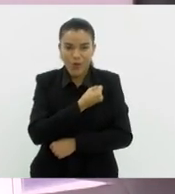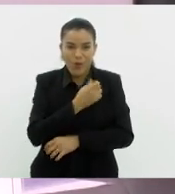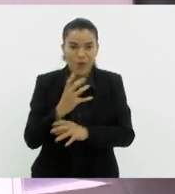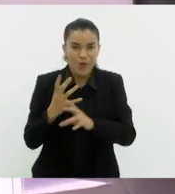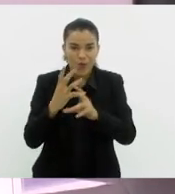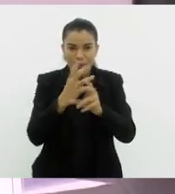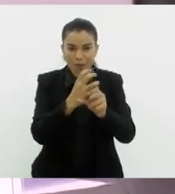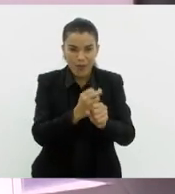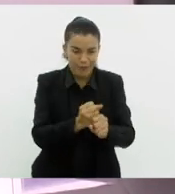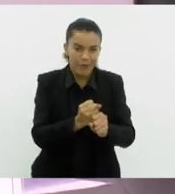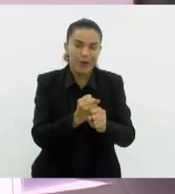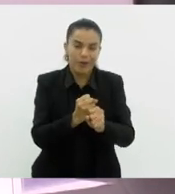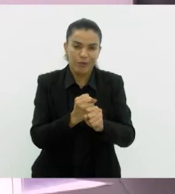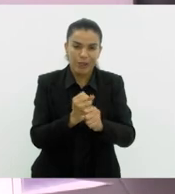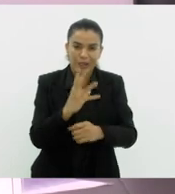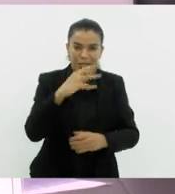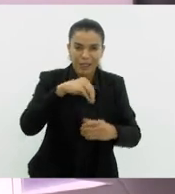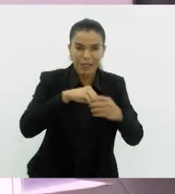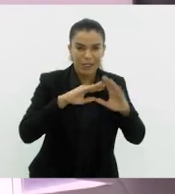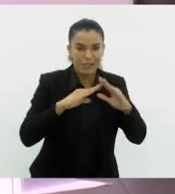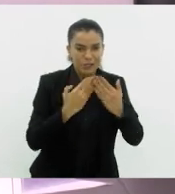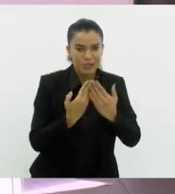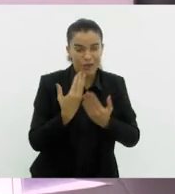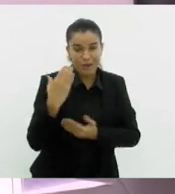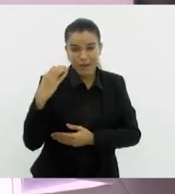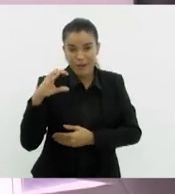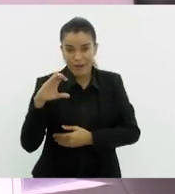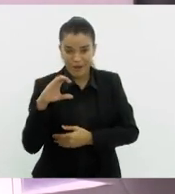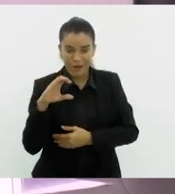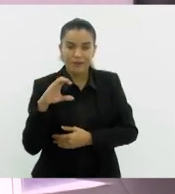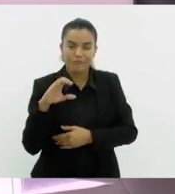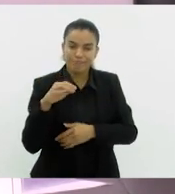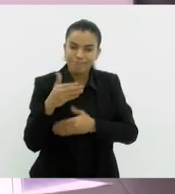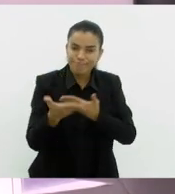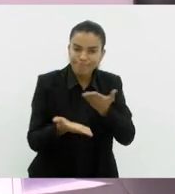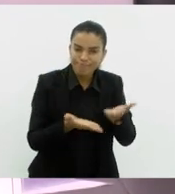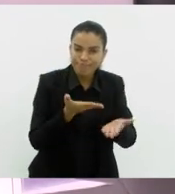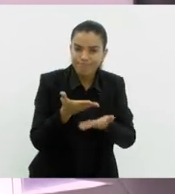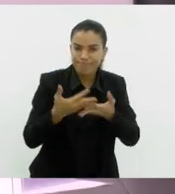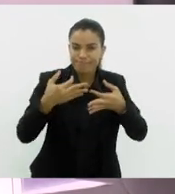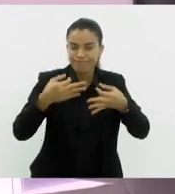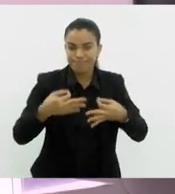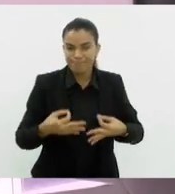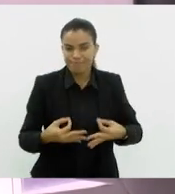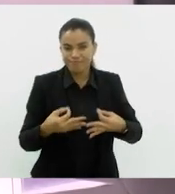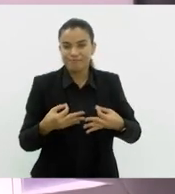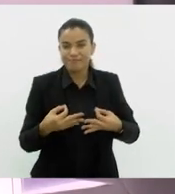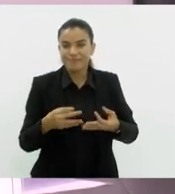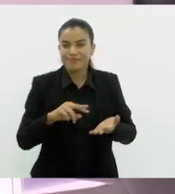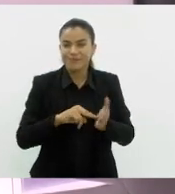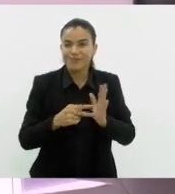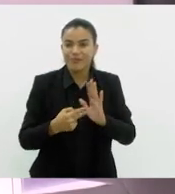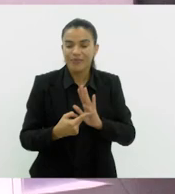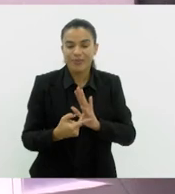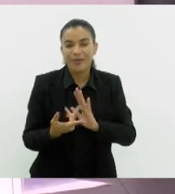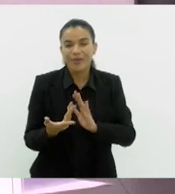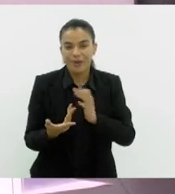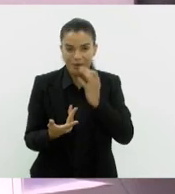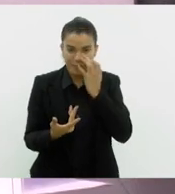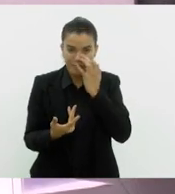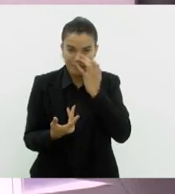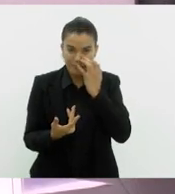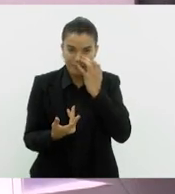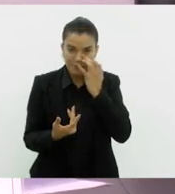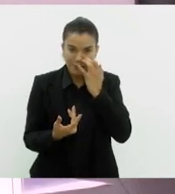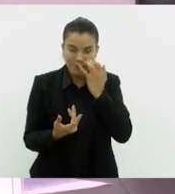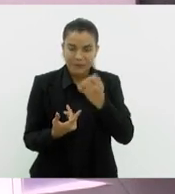necessário dentro das escolas e dentro das creches para atender de maneira qualificada essas crianças. Então, é um volume